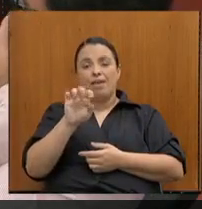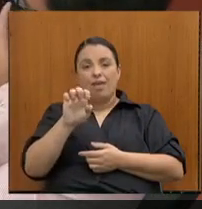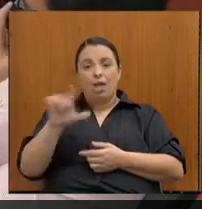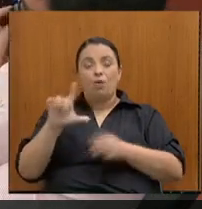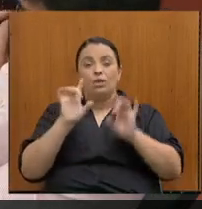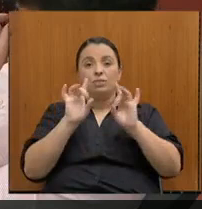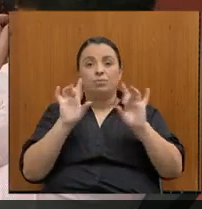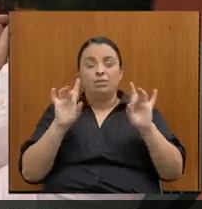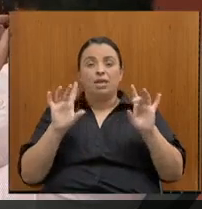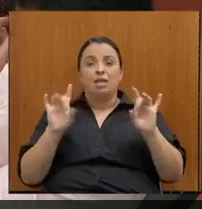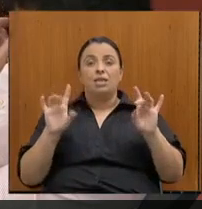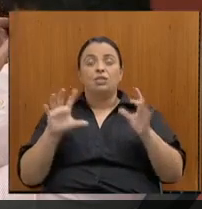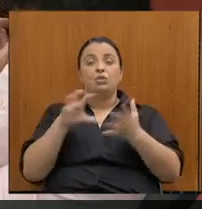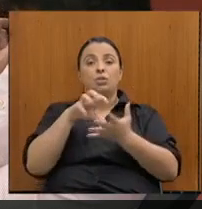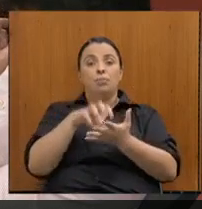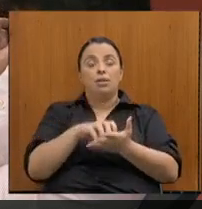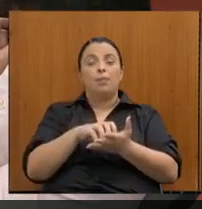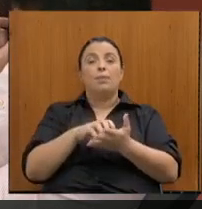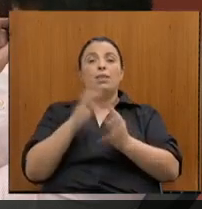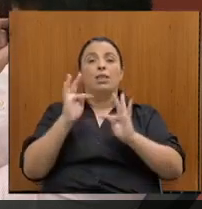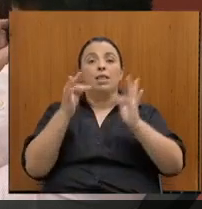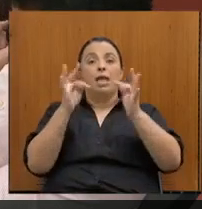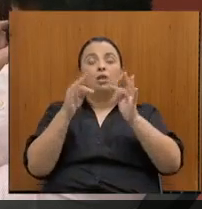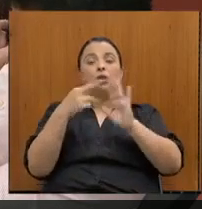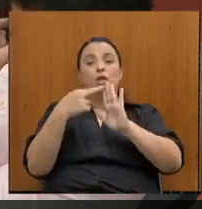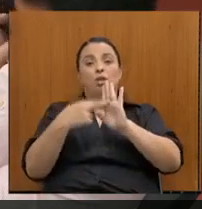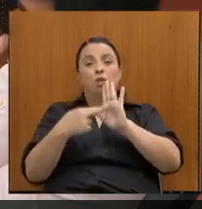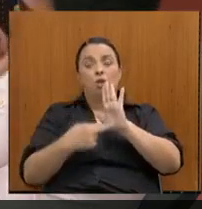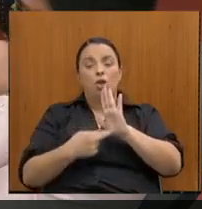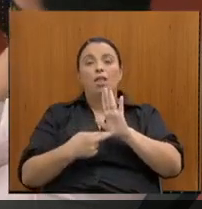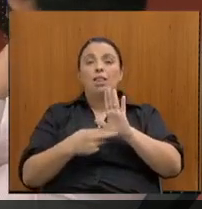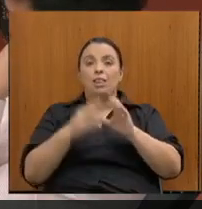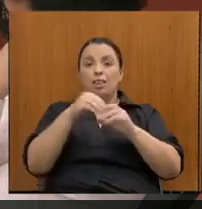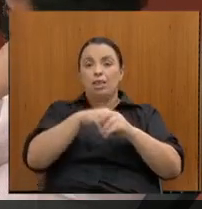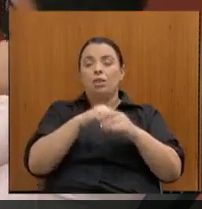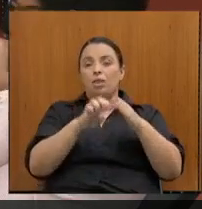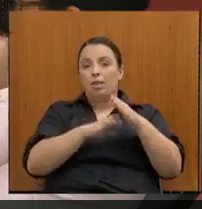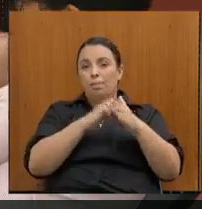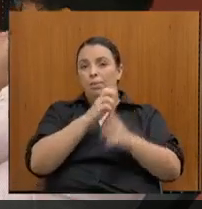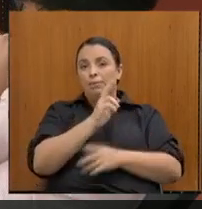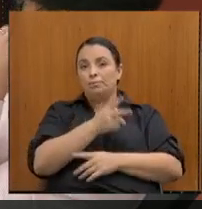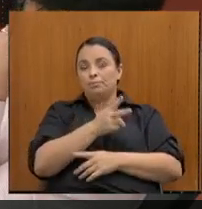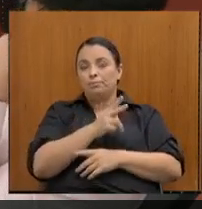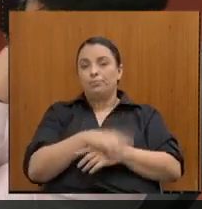regulatório da absolar Boa tarde Rafael a